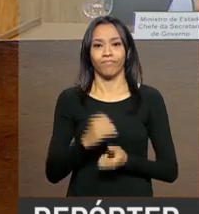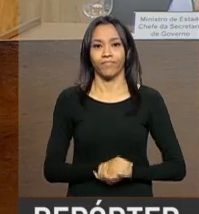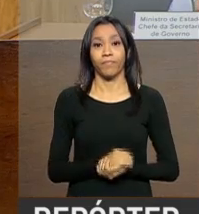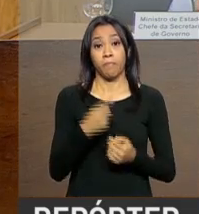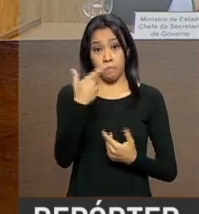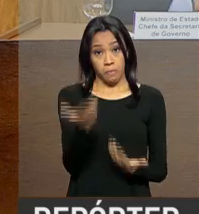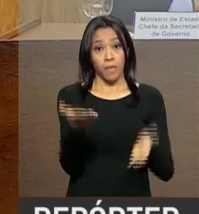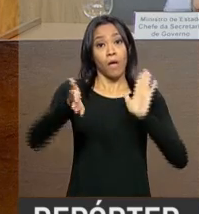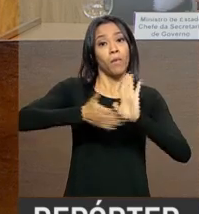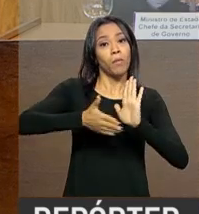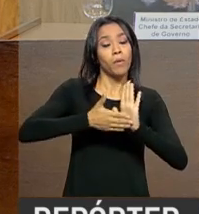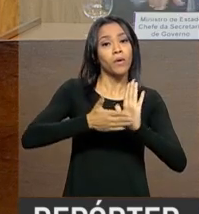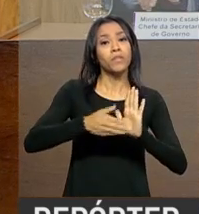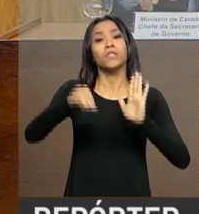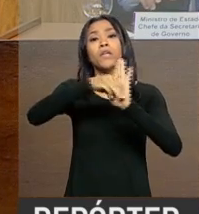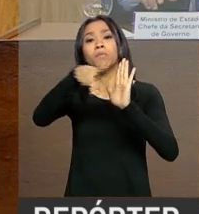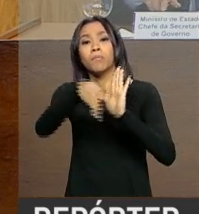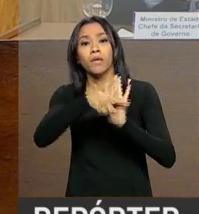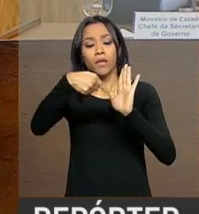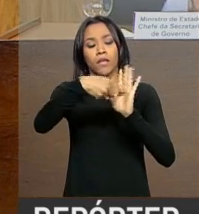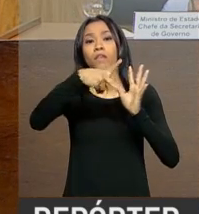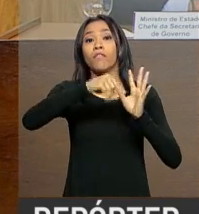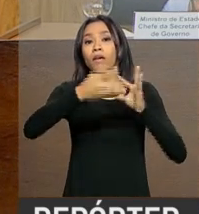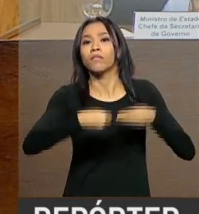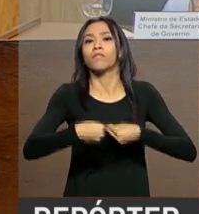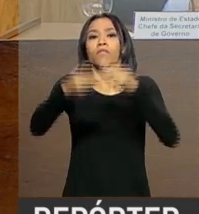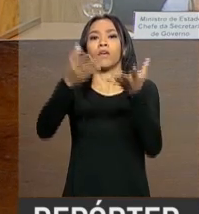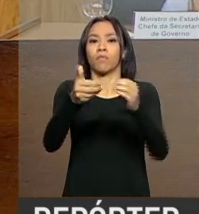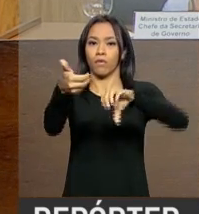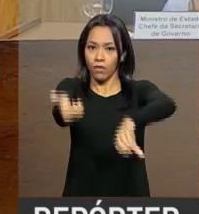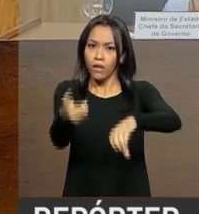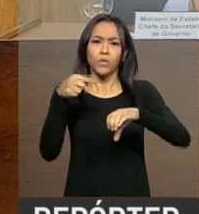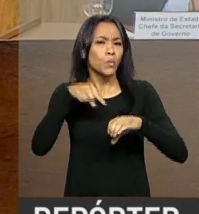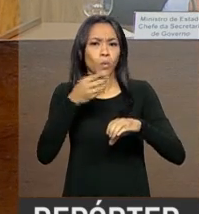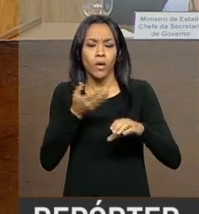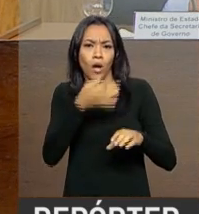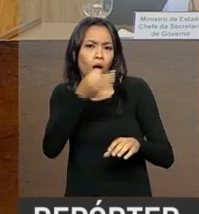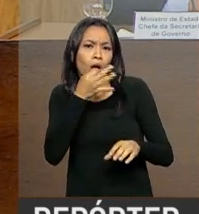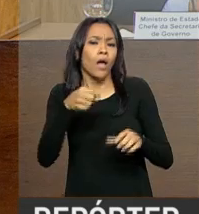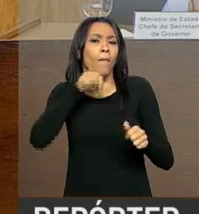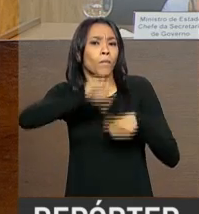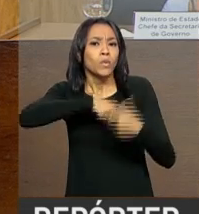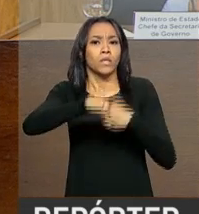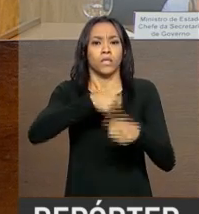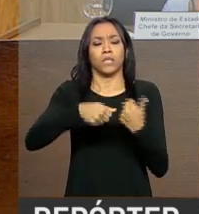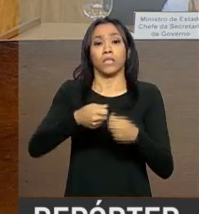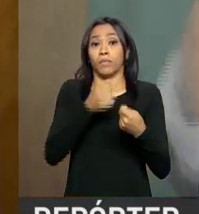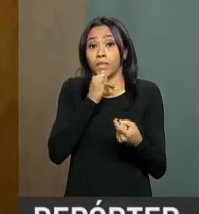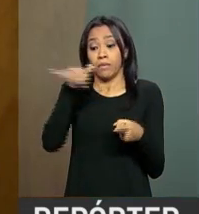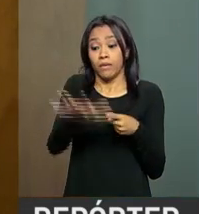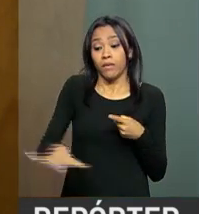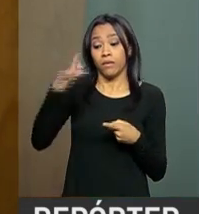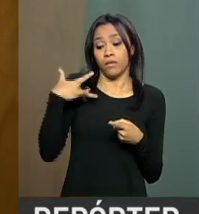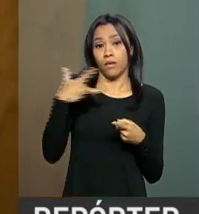A proposta de emenda à Constituição, que o governo vai enviar ao Congresso, deve sugerir mudanças nas despesas obrigatórias com